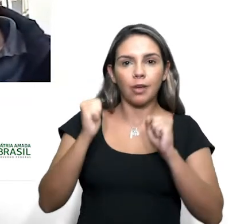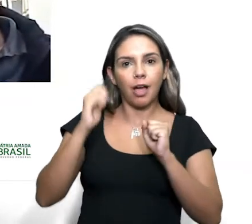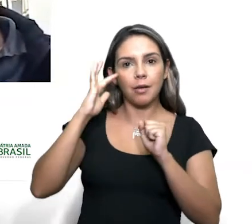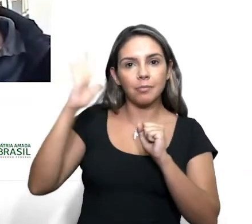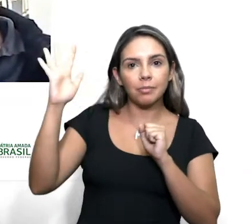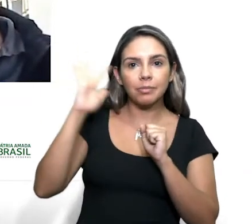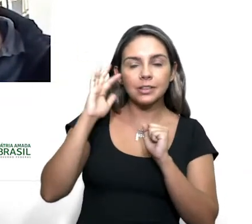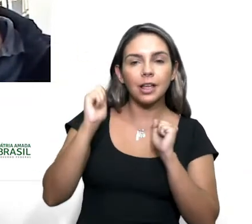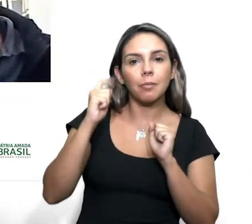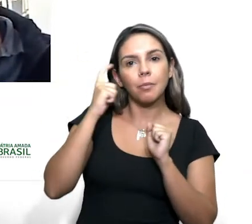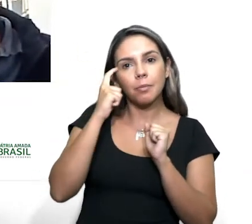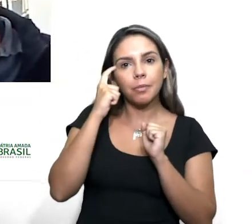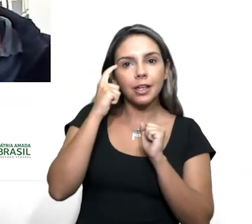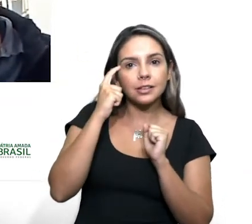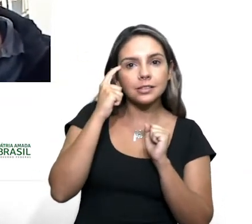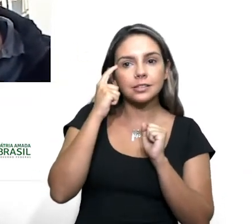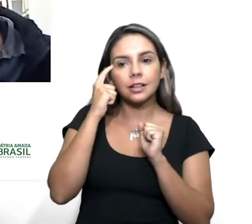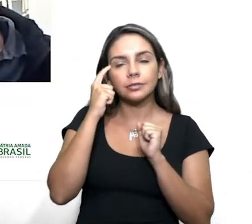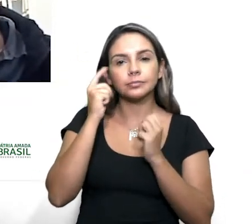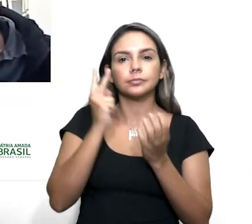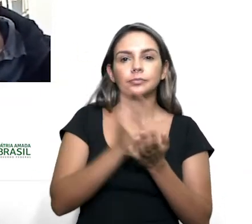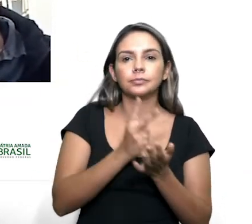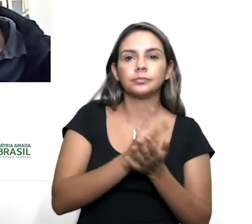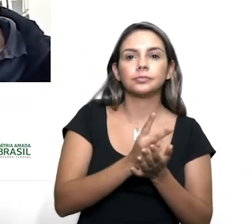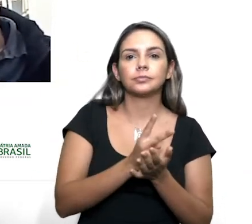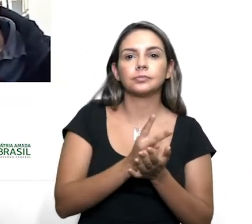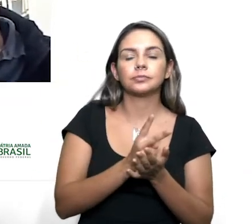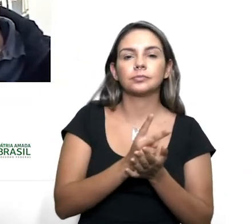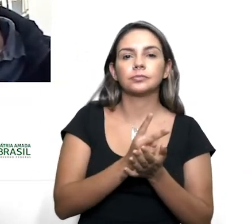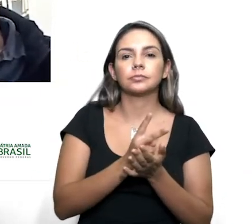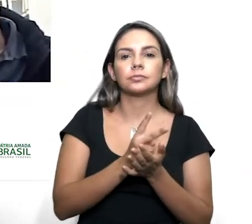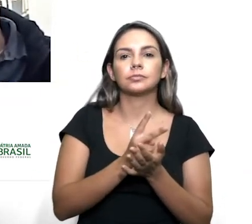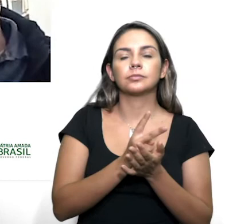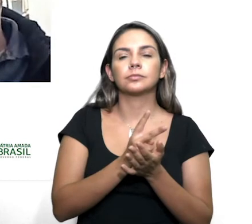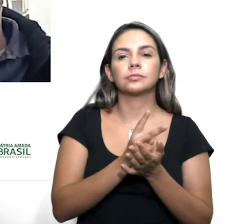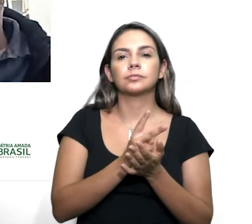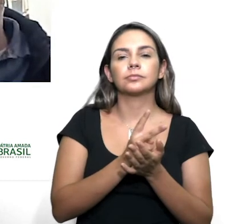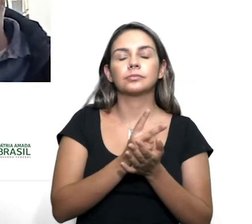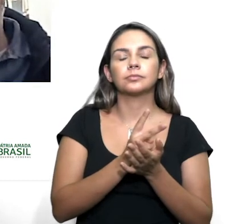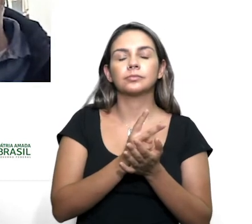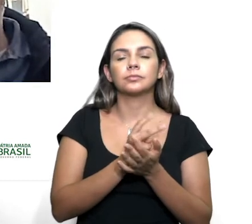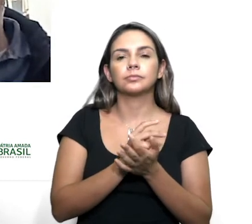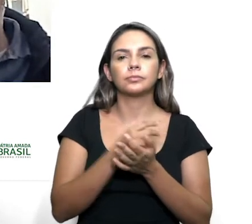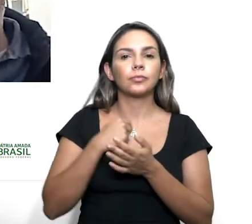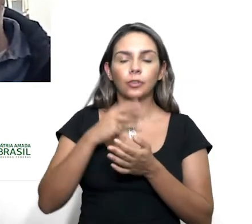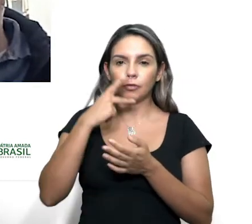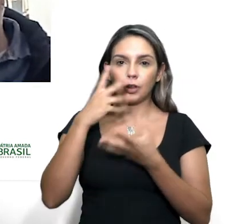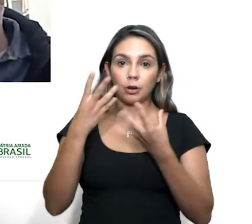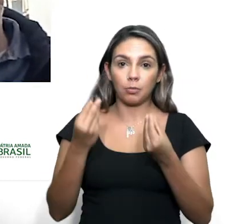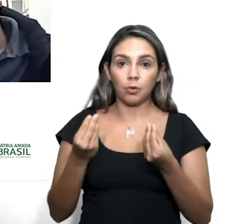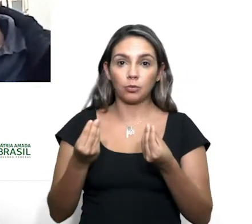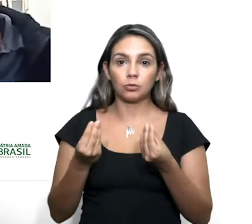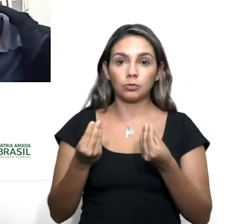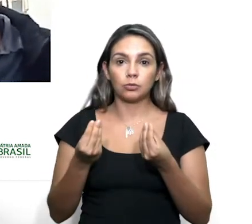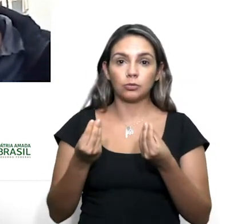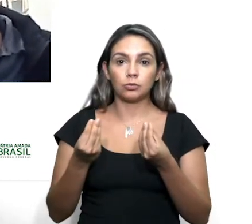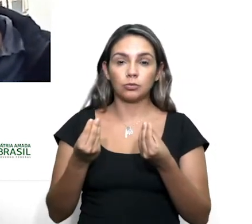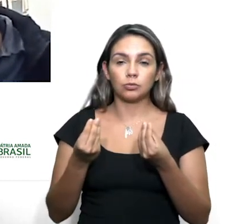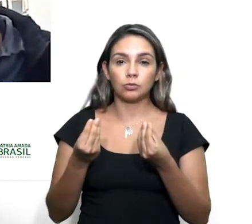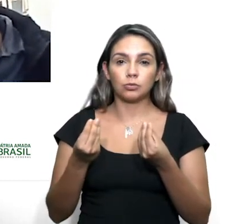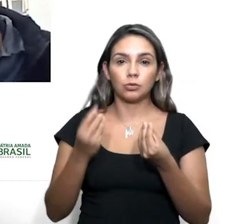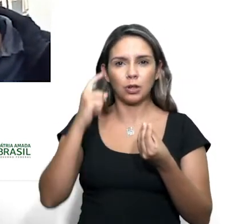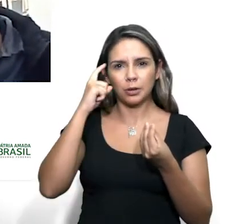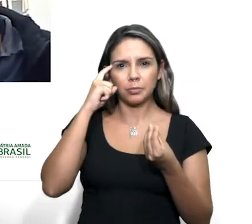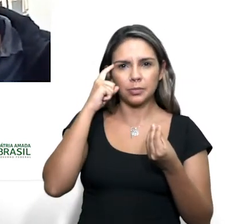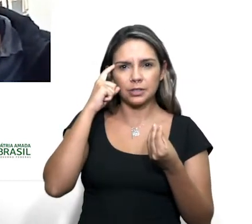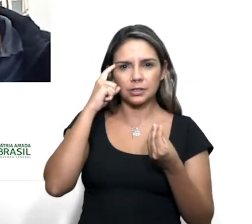E, portanto, o processo de pensar quase sempre é inimigo das definições. Eu falo muito da ideia de que o pensamento tem a